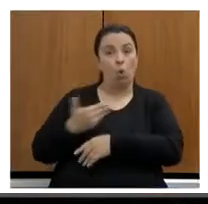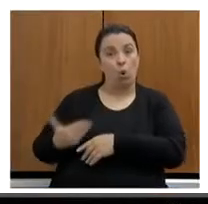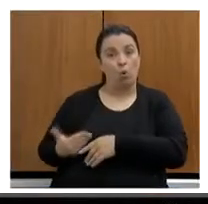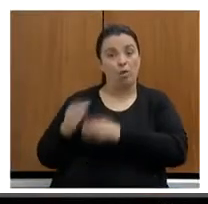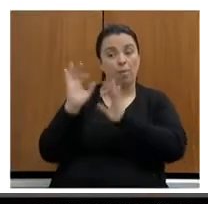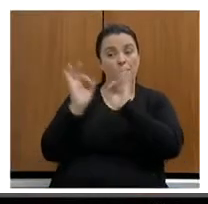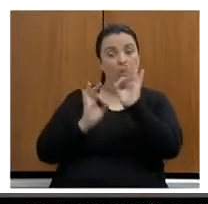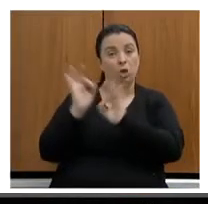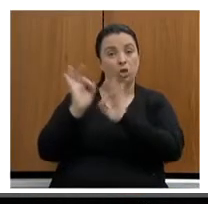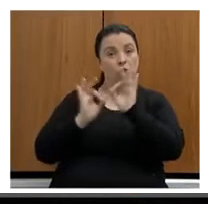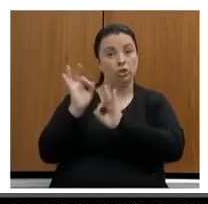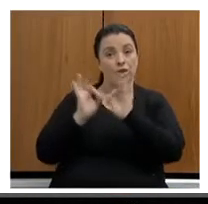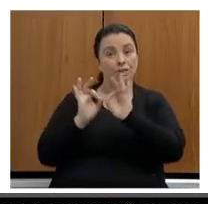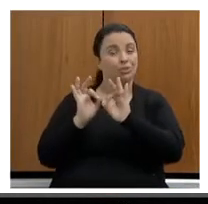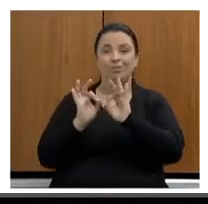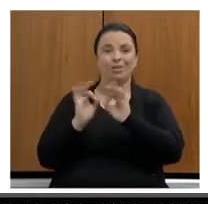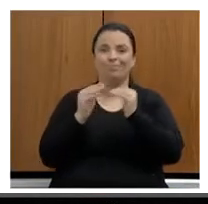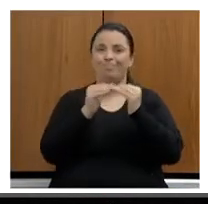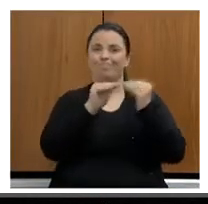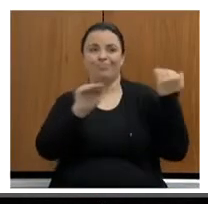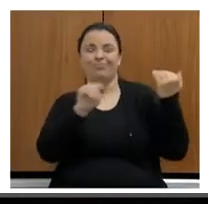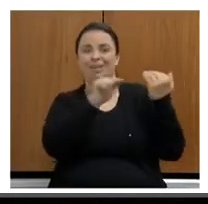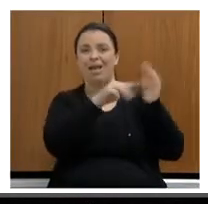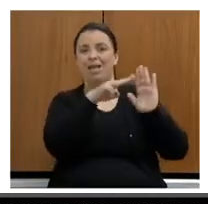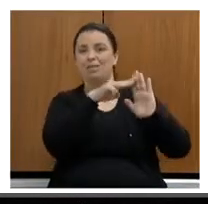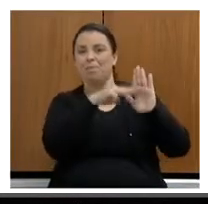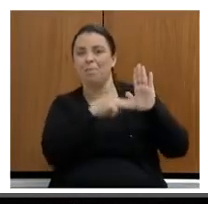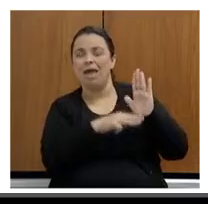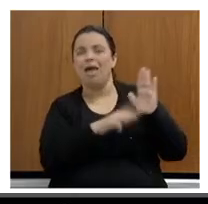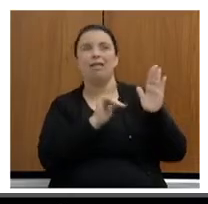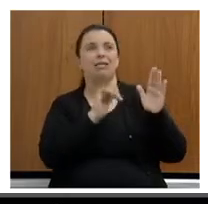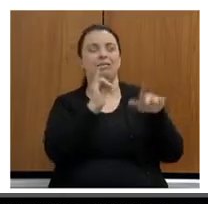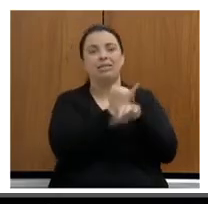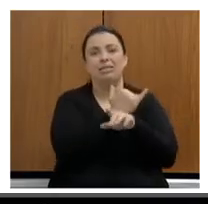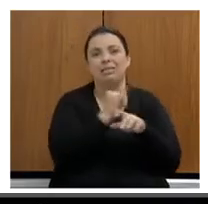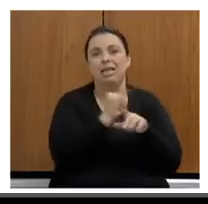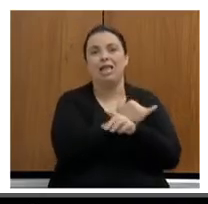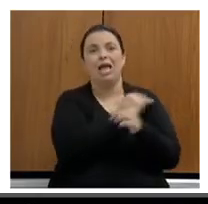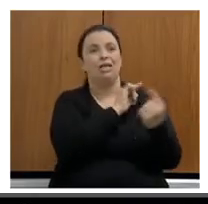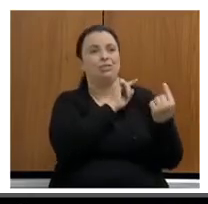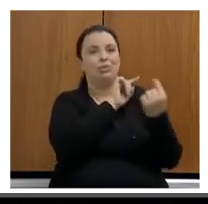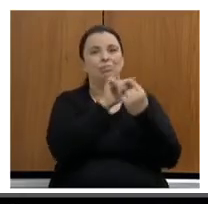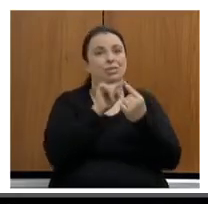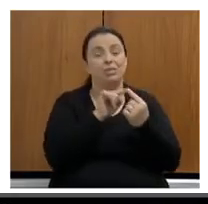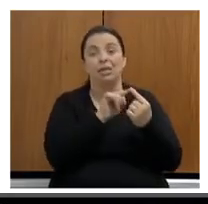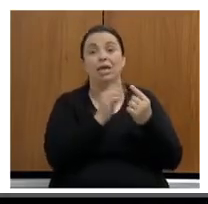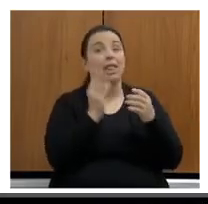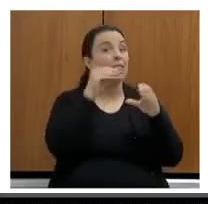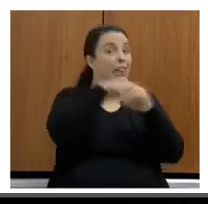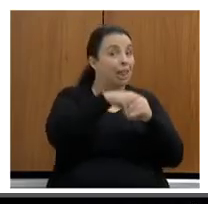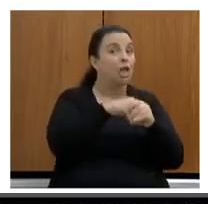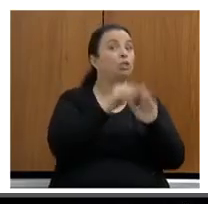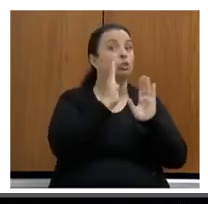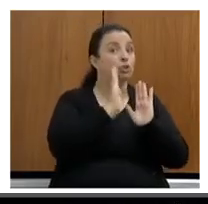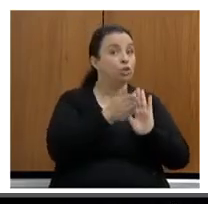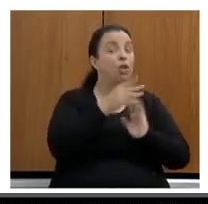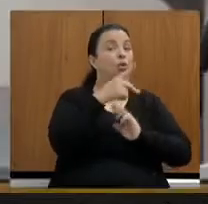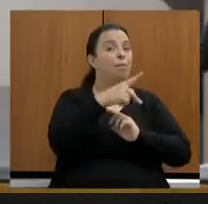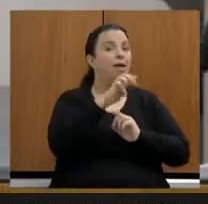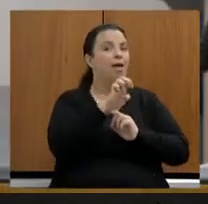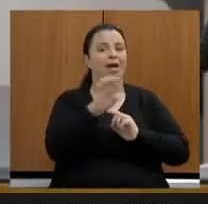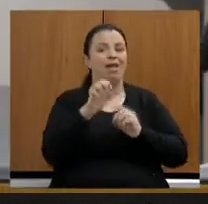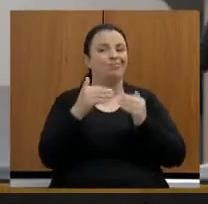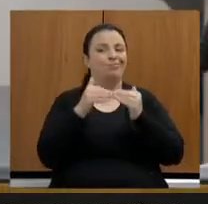que não fazem parte nem das metas nem das estratégias do plano Estadual de Educação que a diretriz